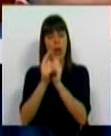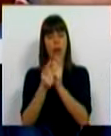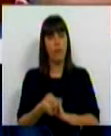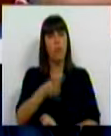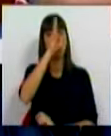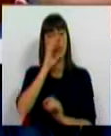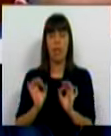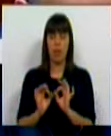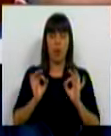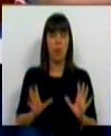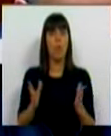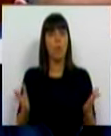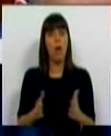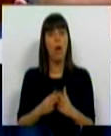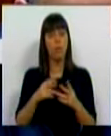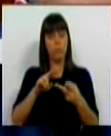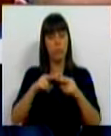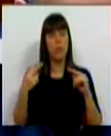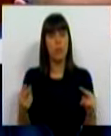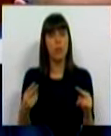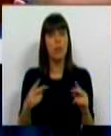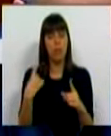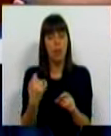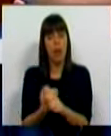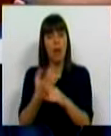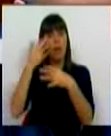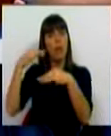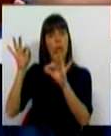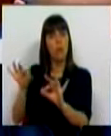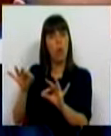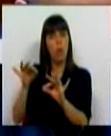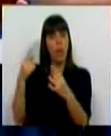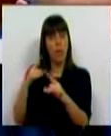do Estado. Os municípios com atividade tauromáquica